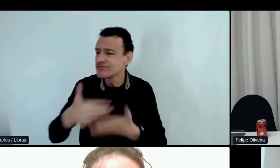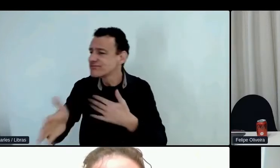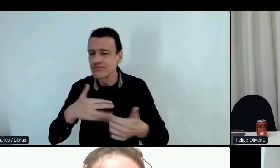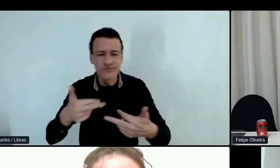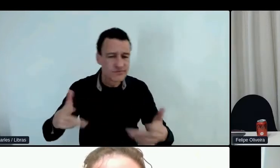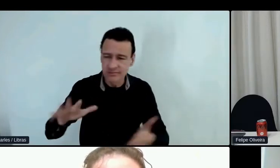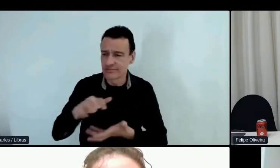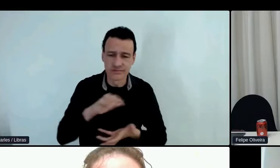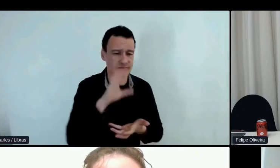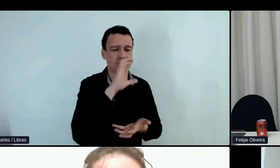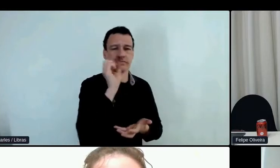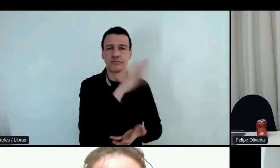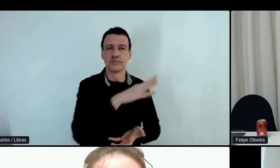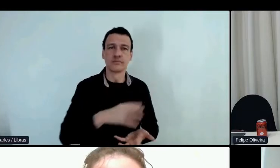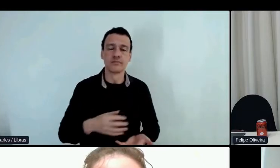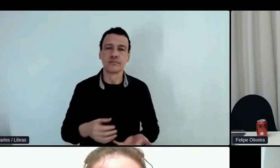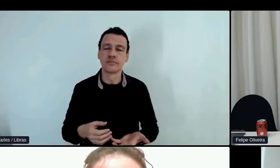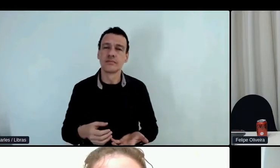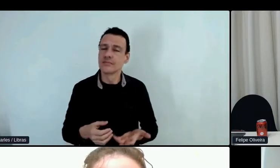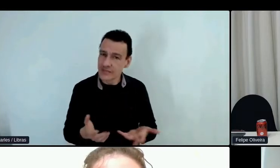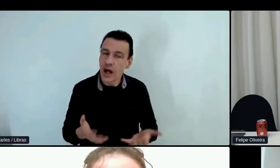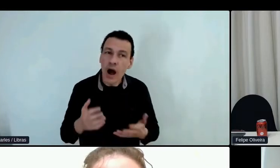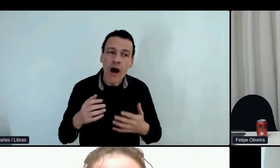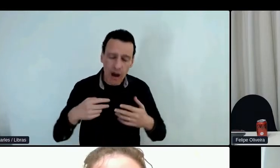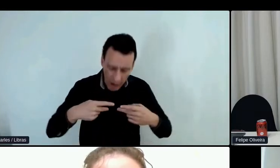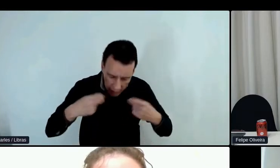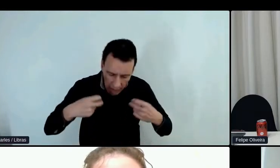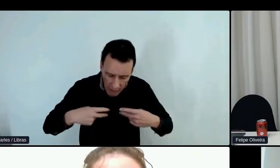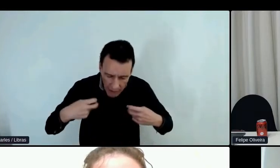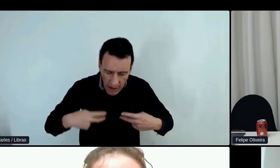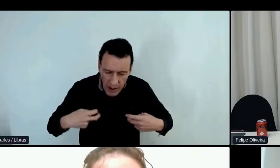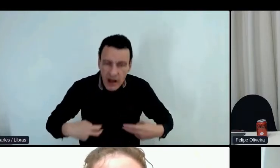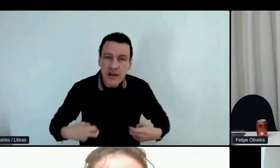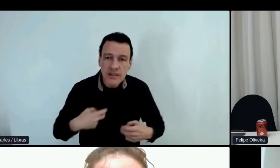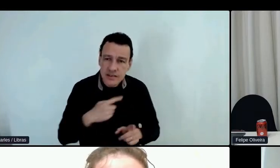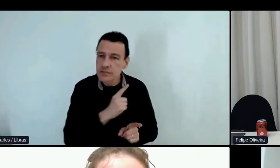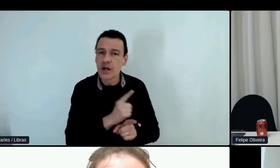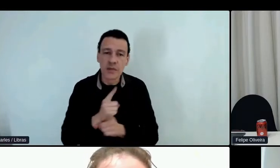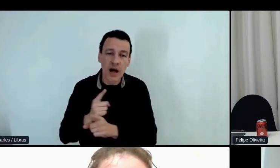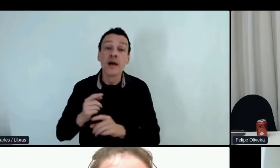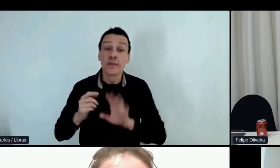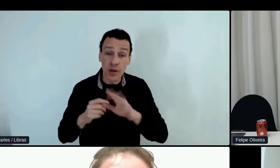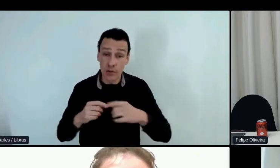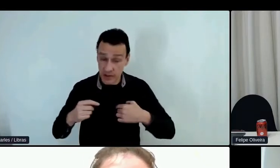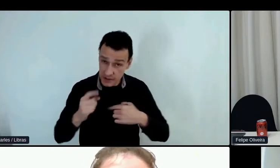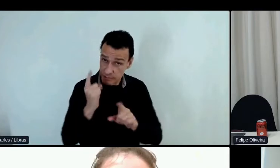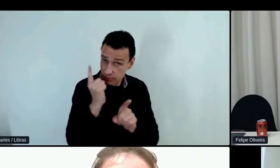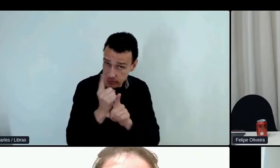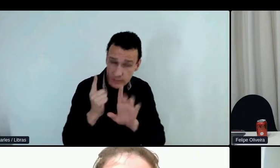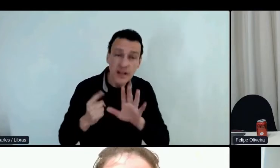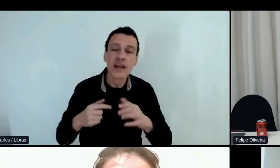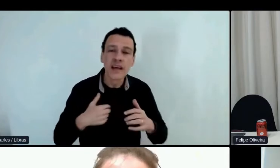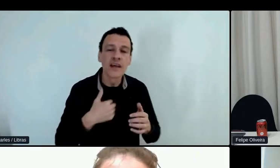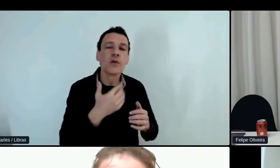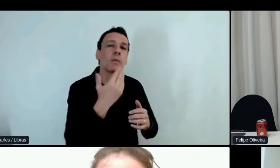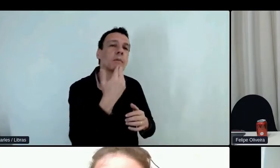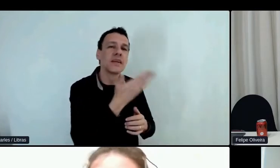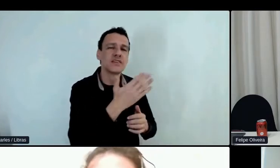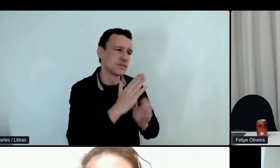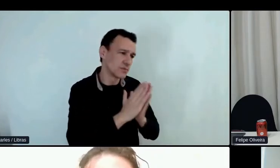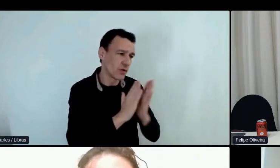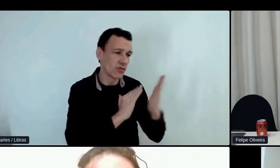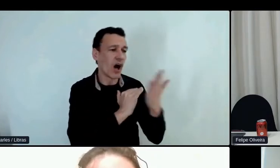compra qualquer coisa. Então, são várias características, assim, várias faces, e que